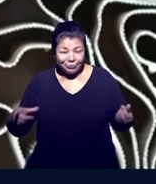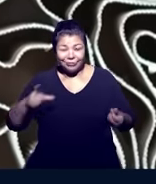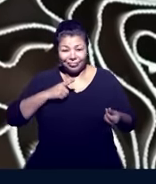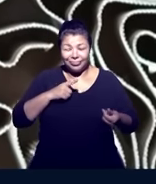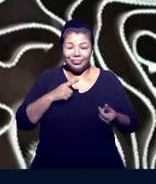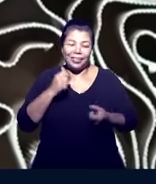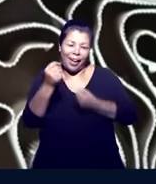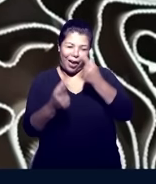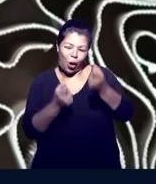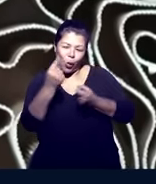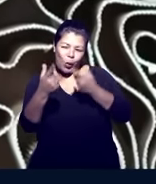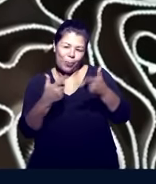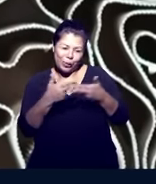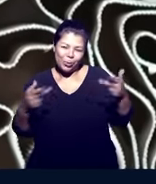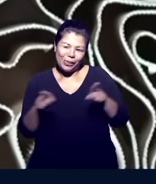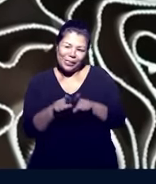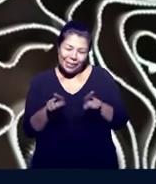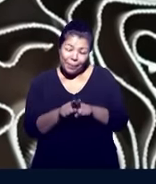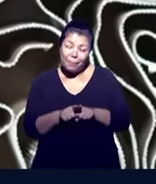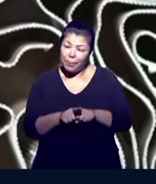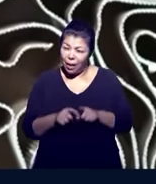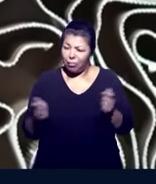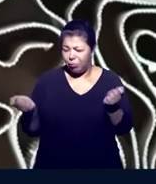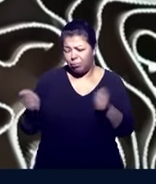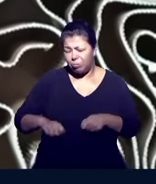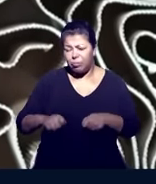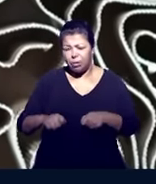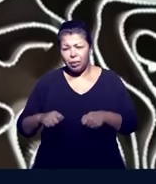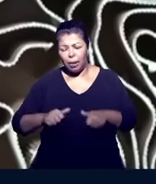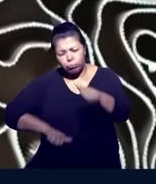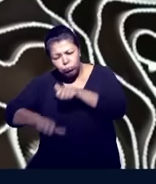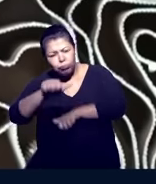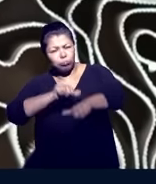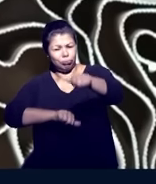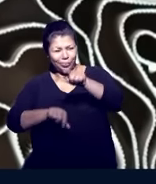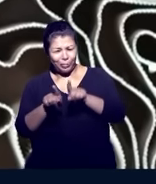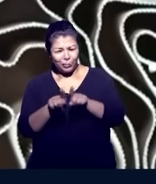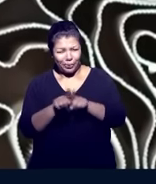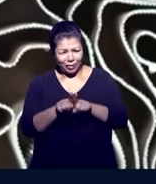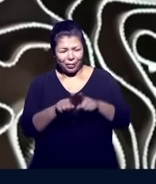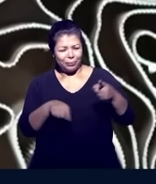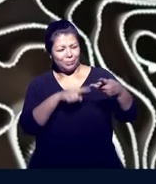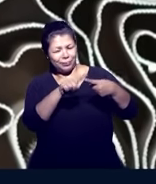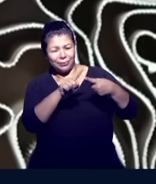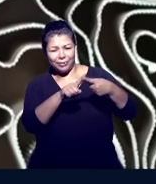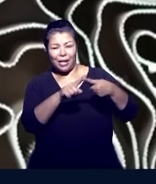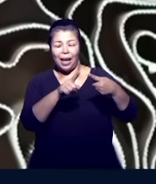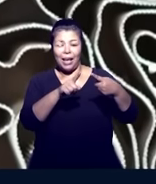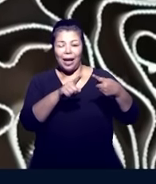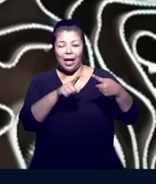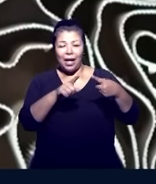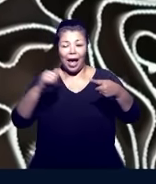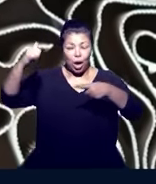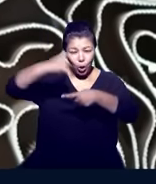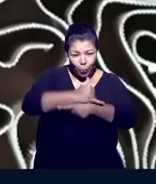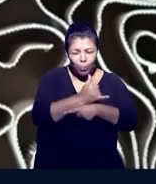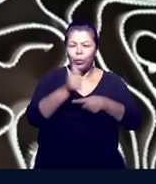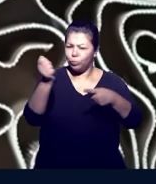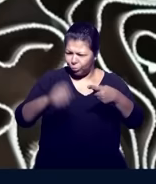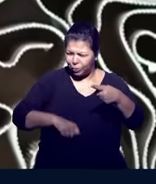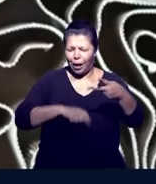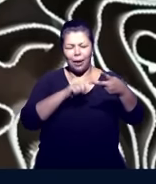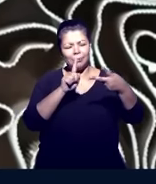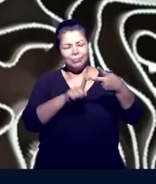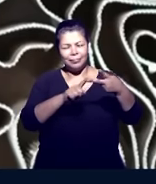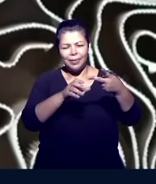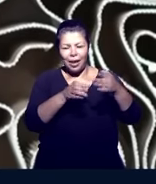regulatórios novos que que tá funcionando investimento em aeroporto tá funcionando investimento em saneamento tá funcionando Ministério do transporte tem um plano